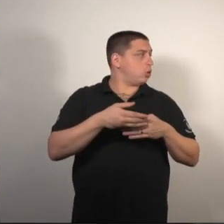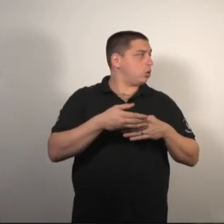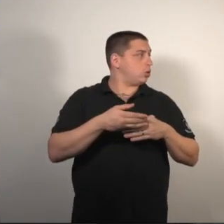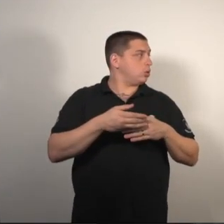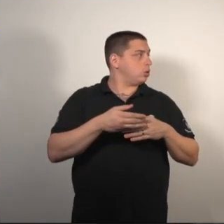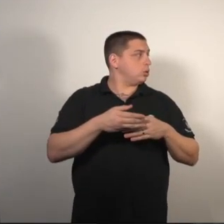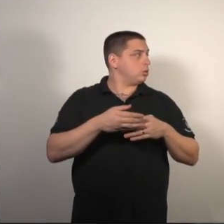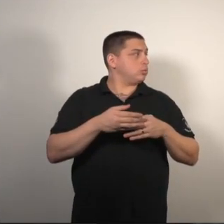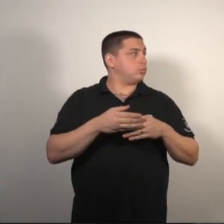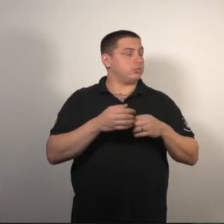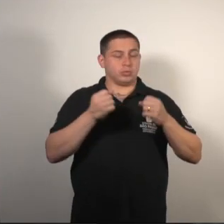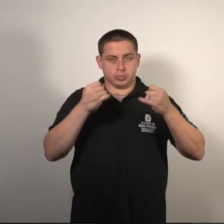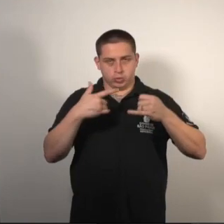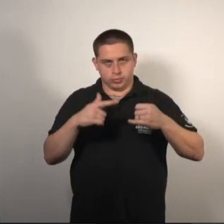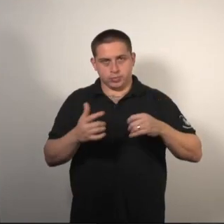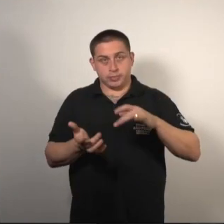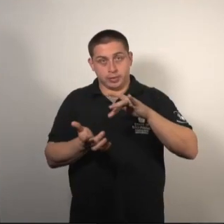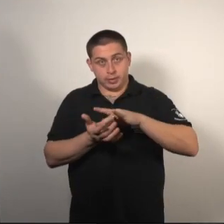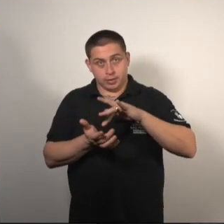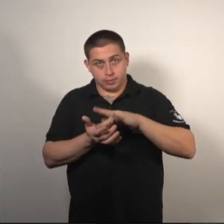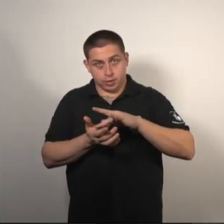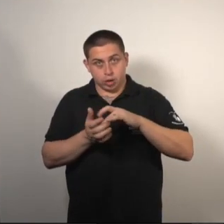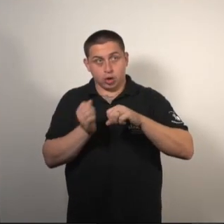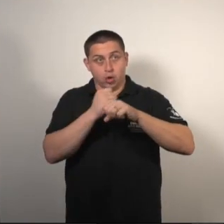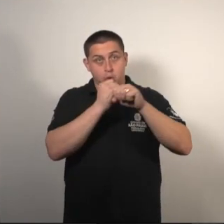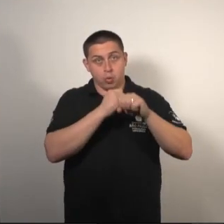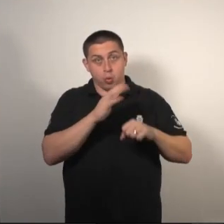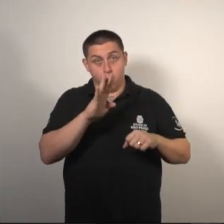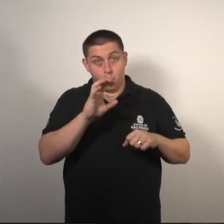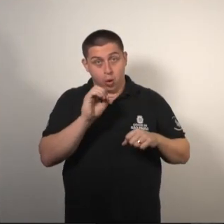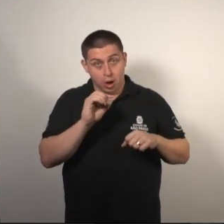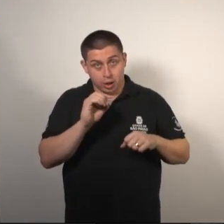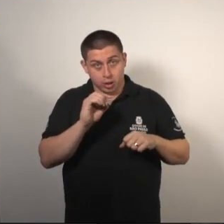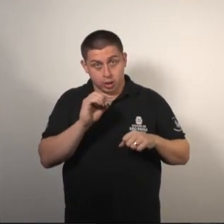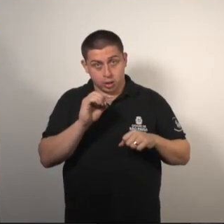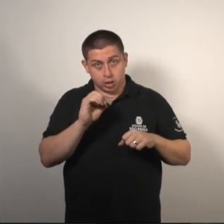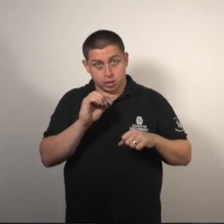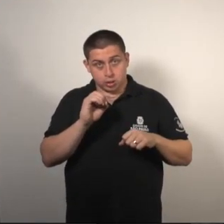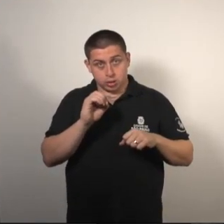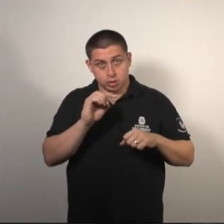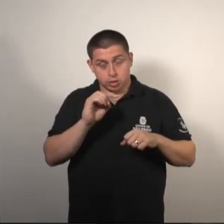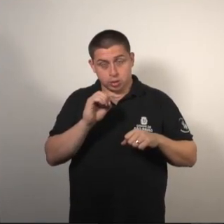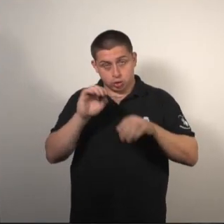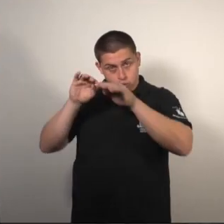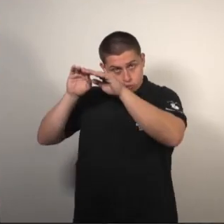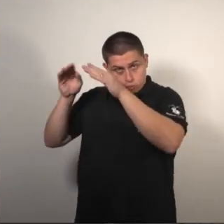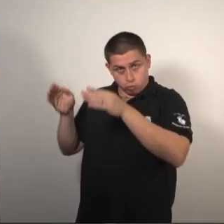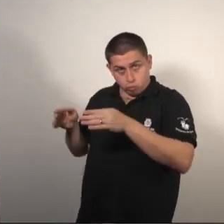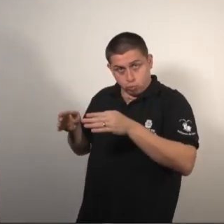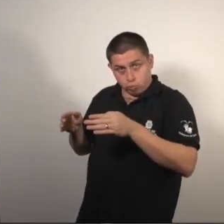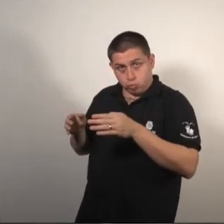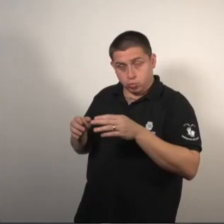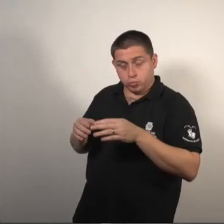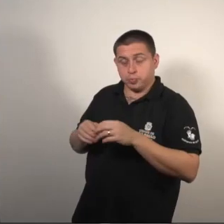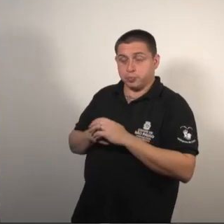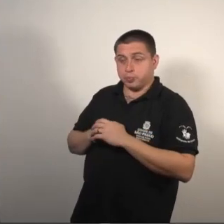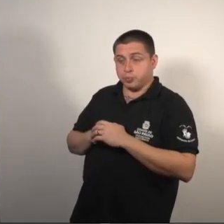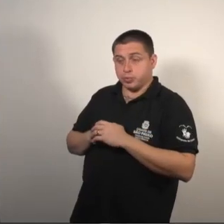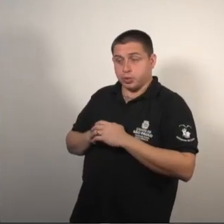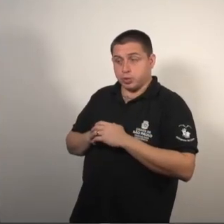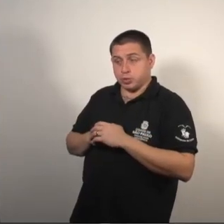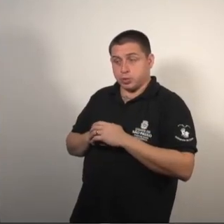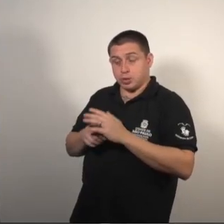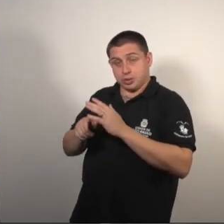Na verdade, novamente, né, dessas obras, 40 obras que já foram